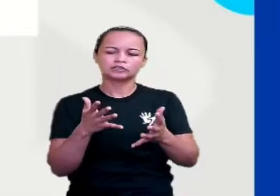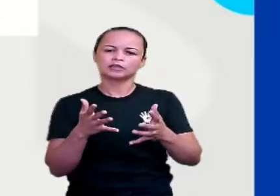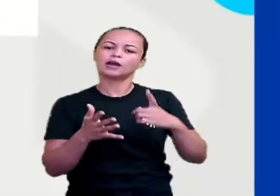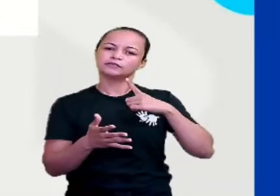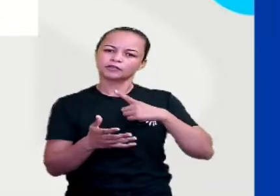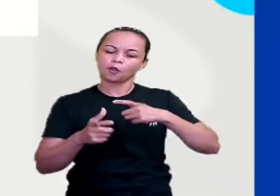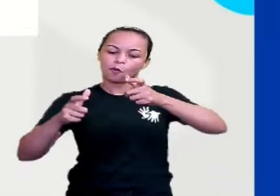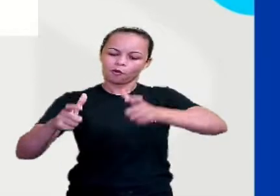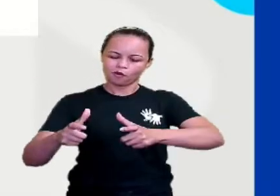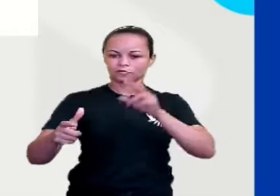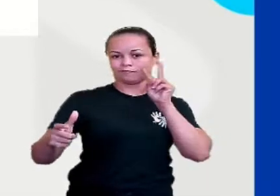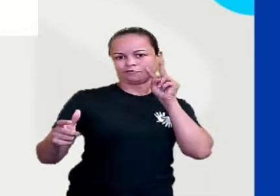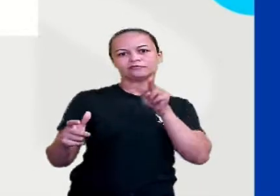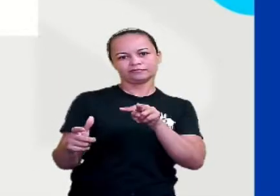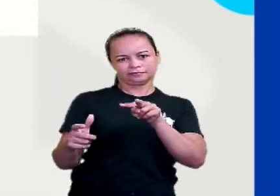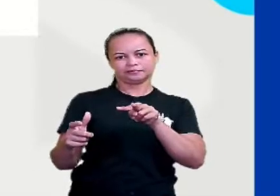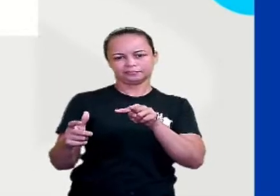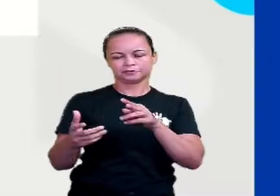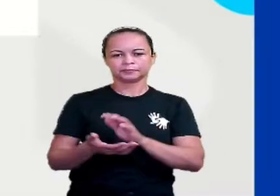gente está vendo.